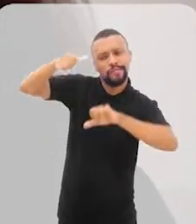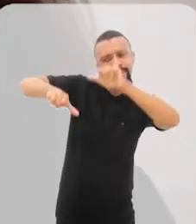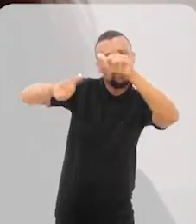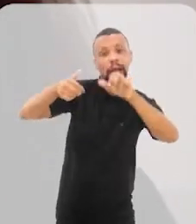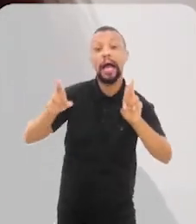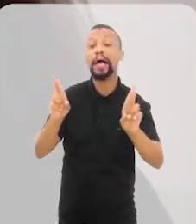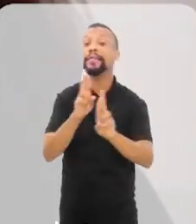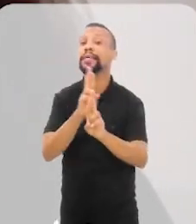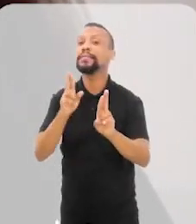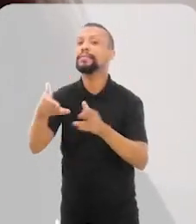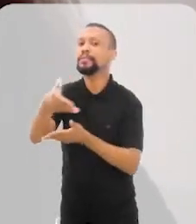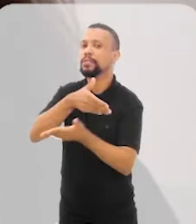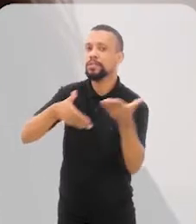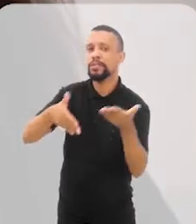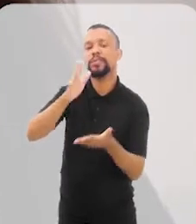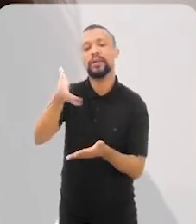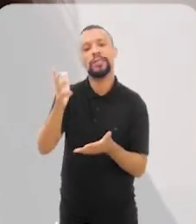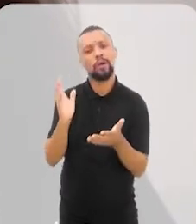essas relações que